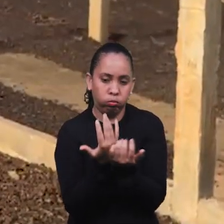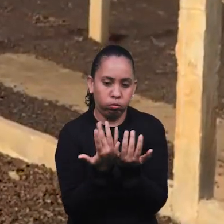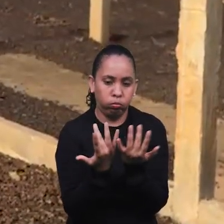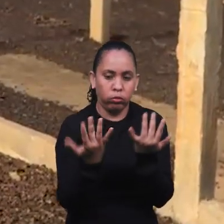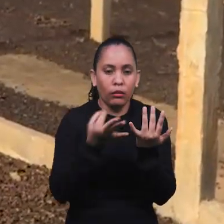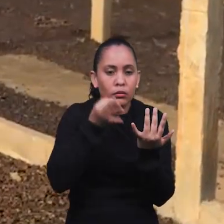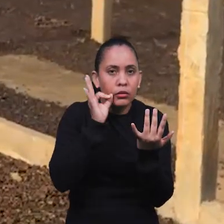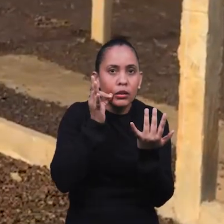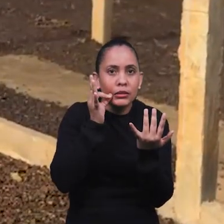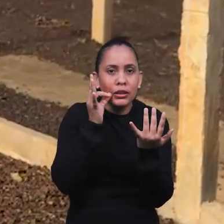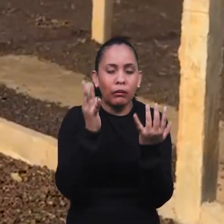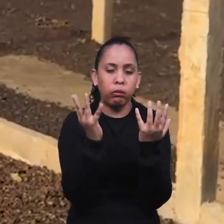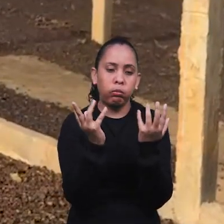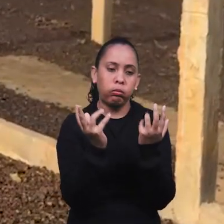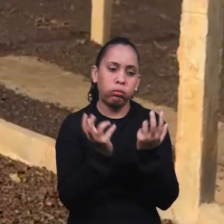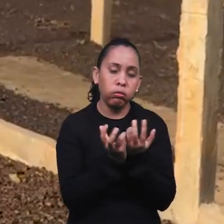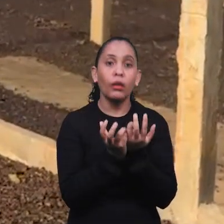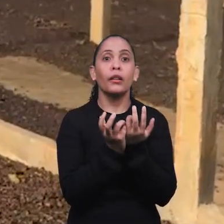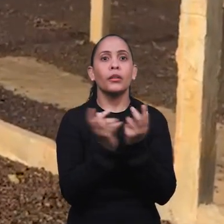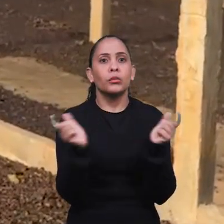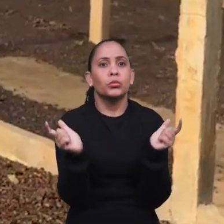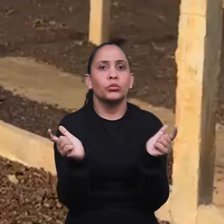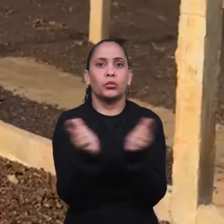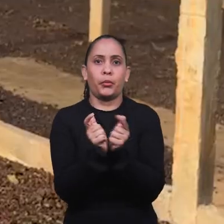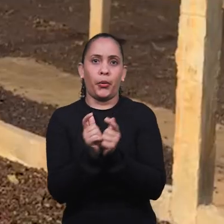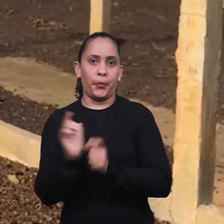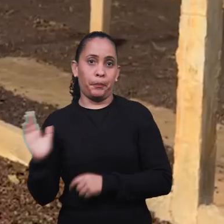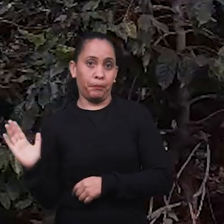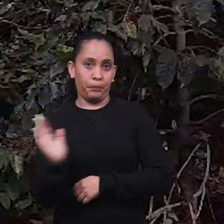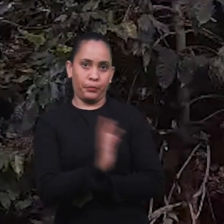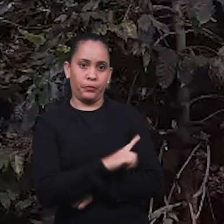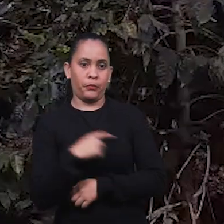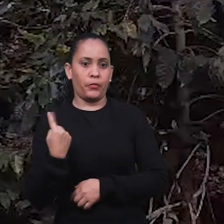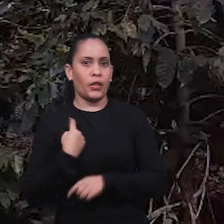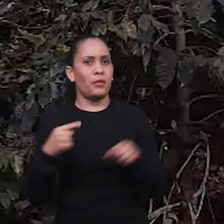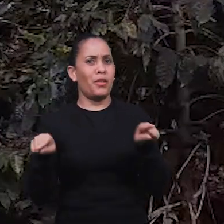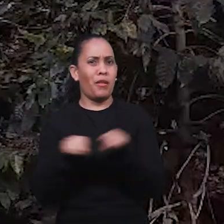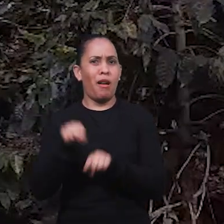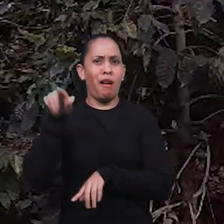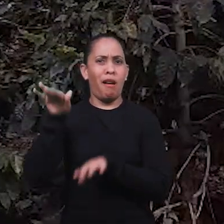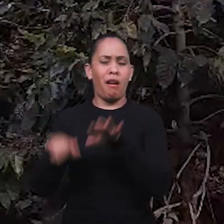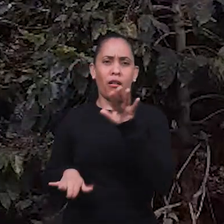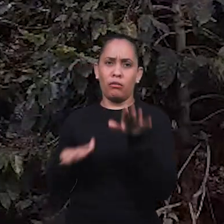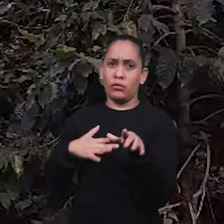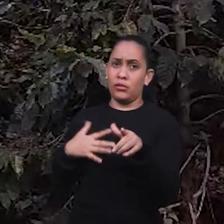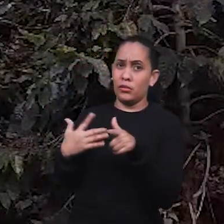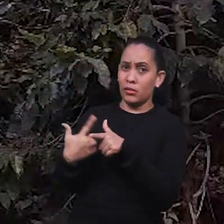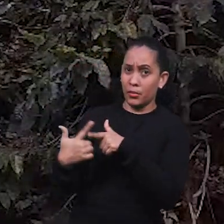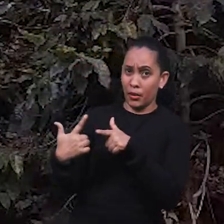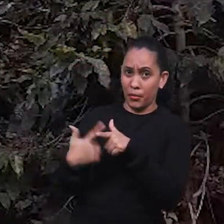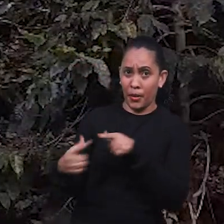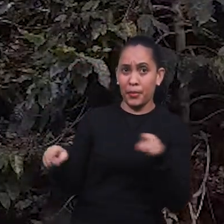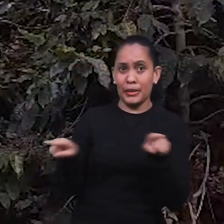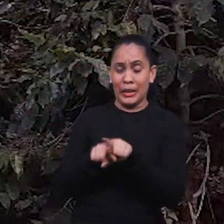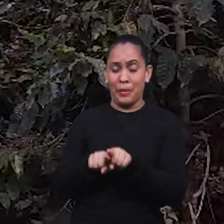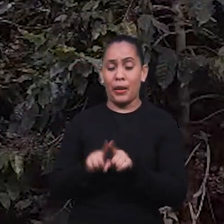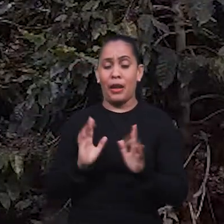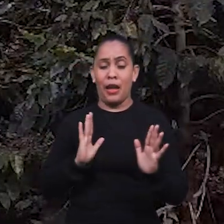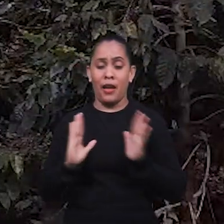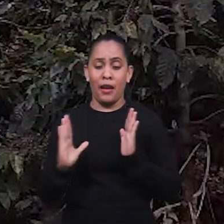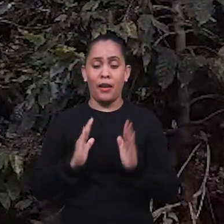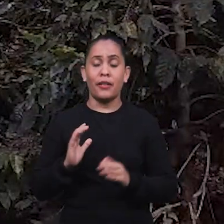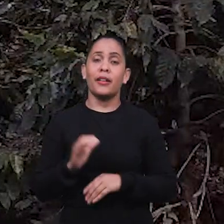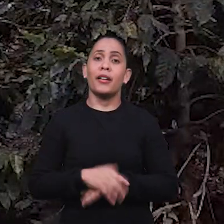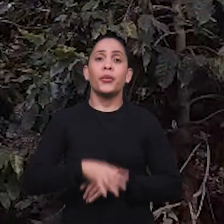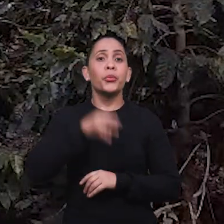miúdo. E aí afetou a safra para esse ano também. Nós tivemos alguns problemas. E a parte